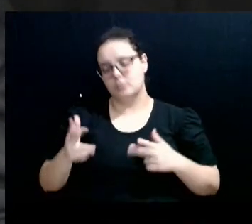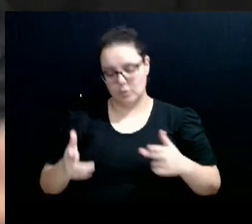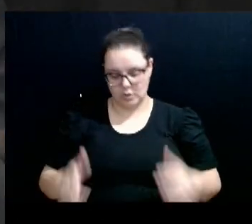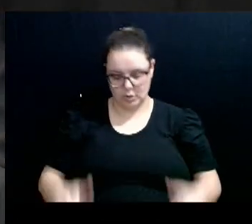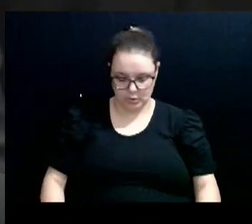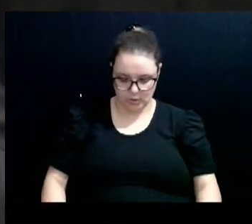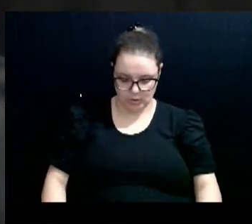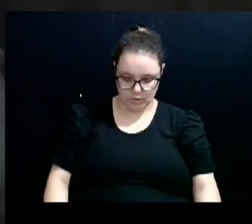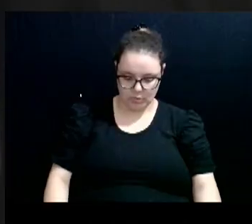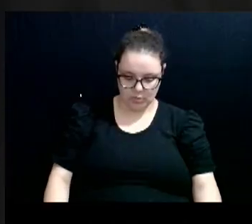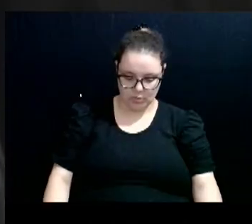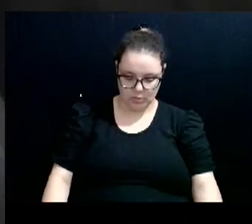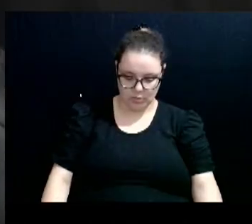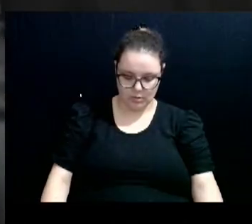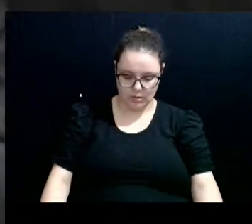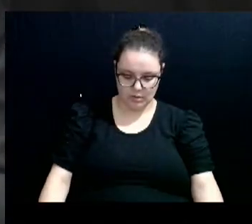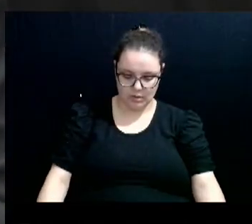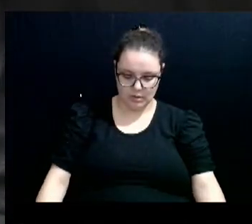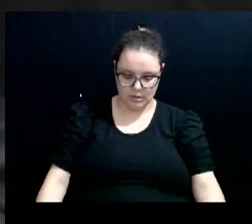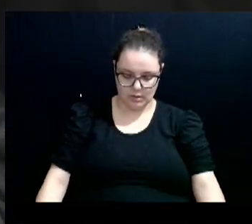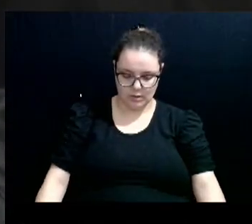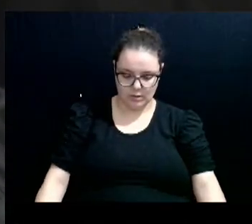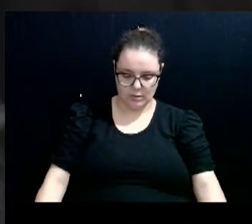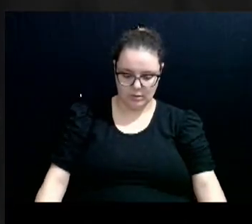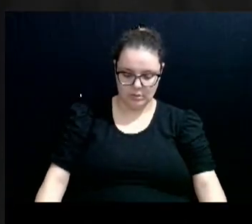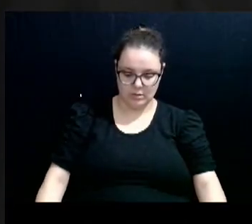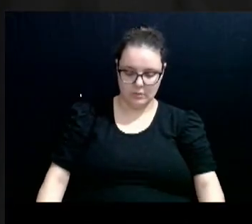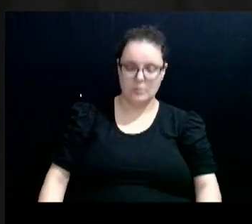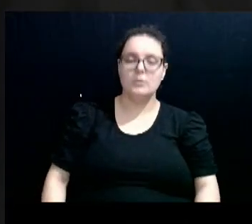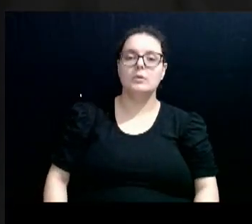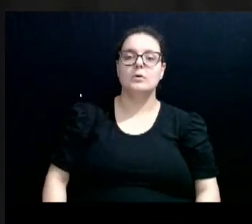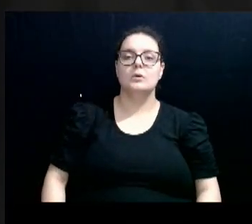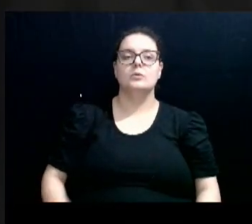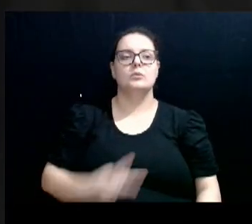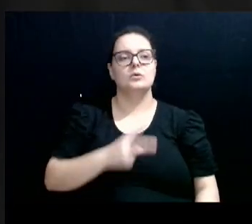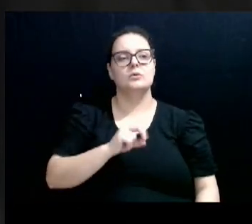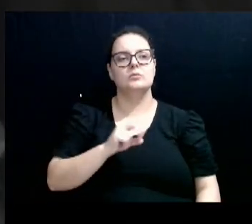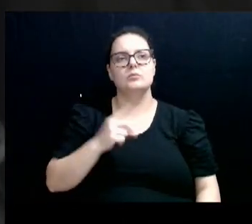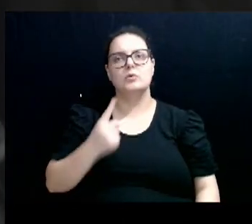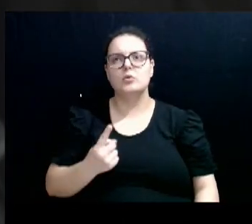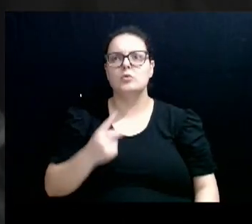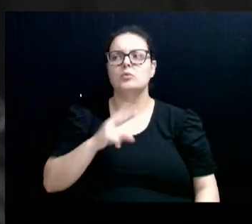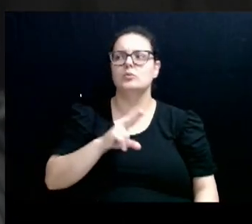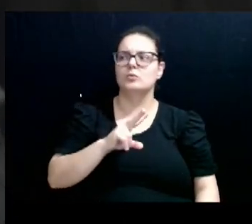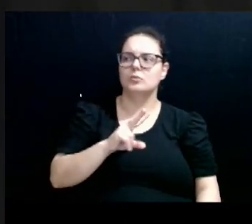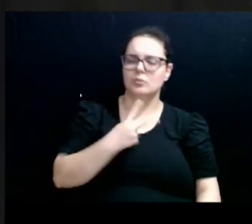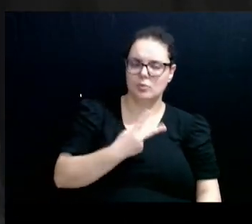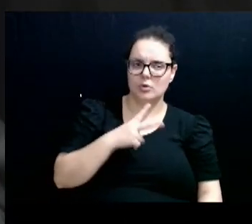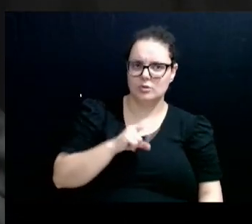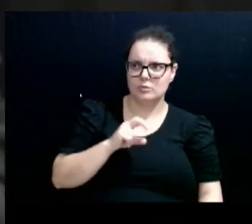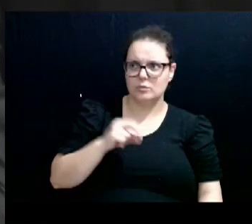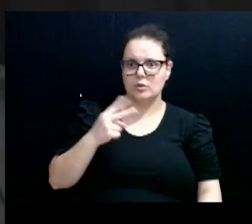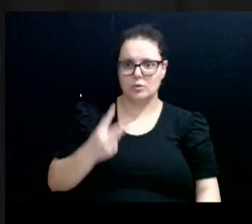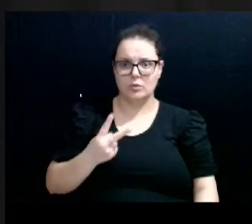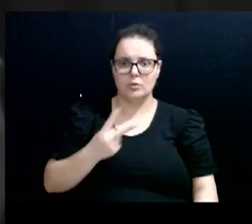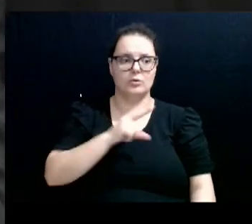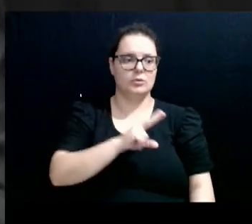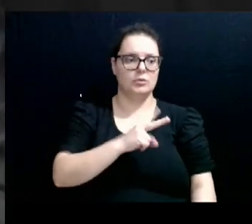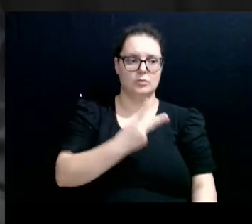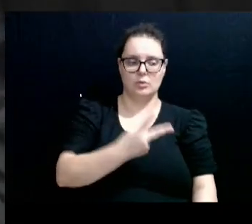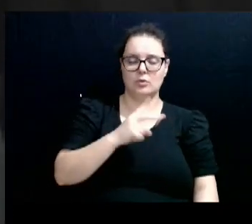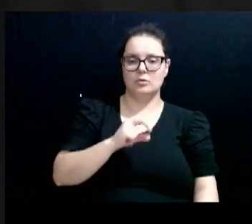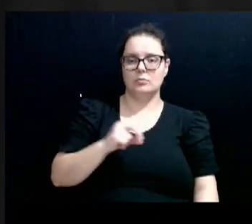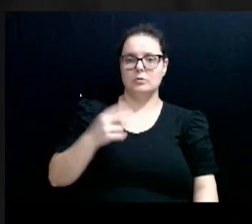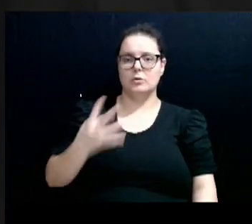que 2000, 2001, 2002, eu sei que chegou em 2004, ele sempre fazia isso. Em 2004, todo mundo